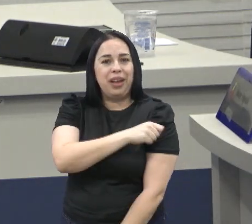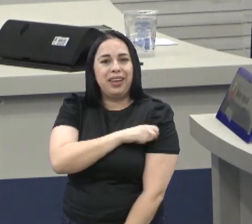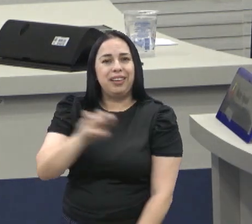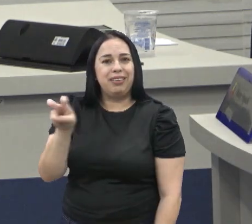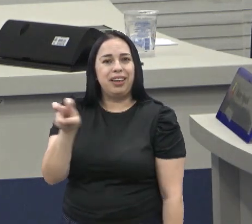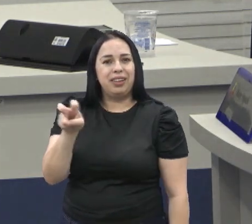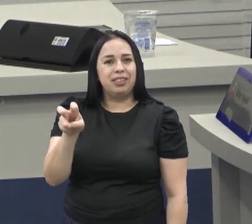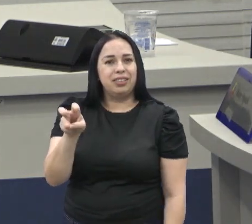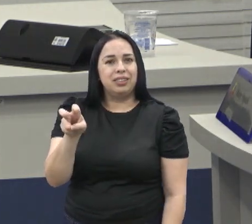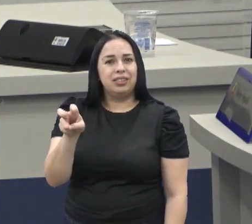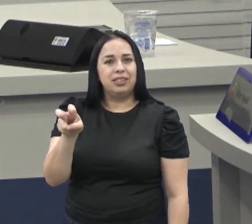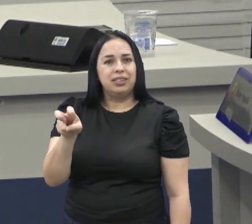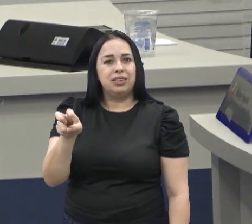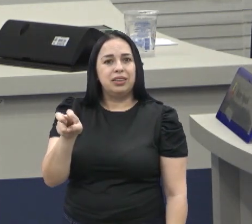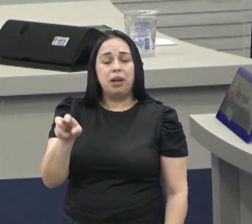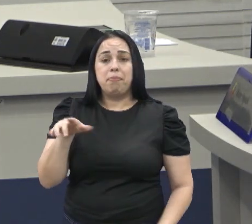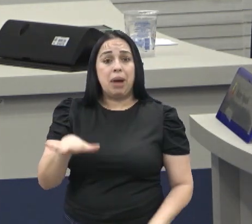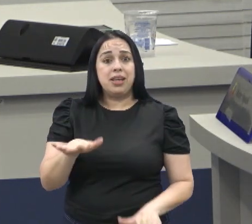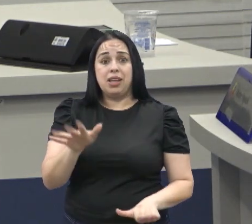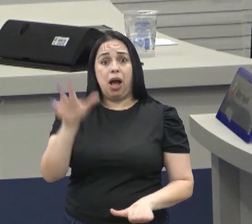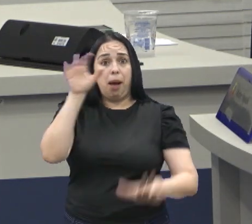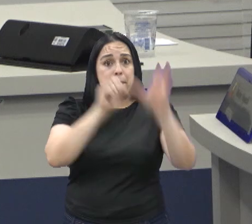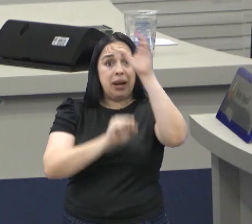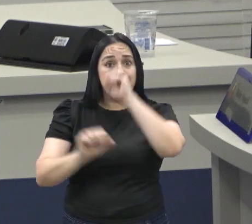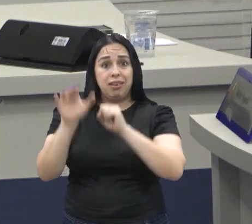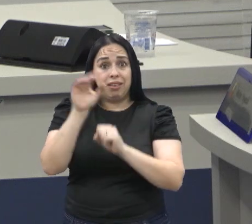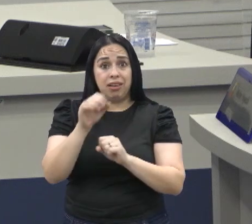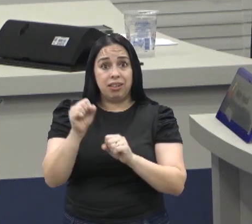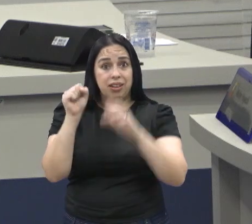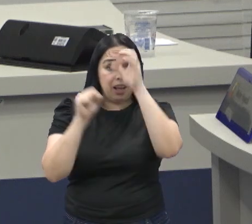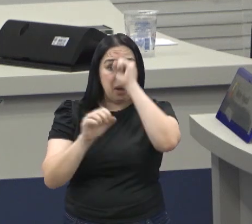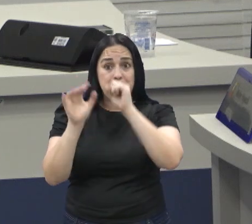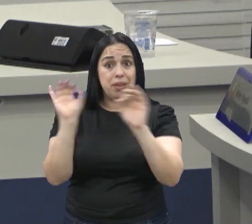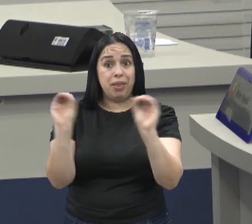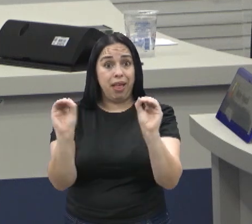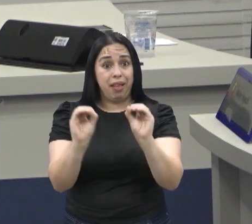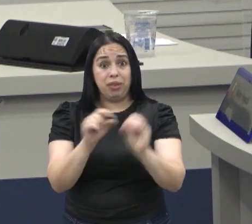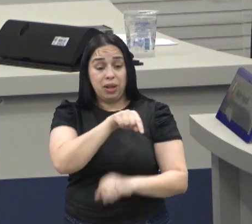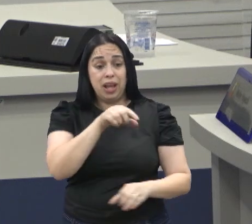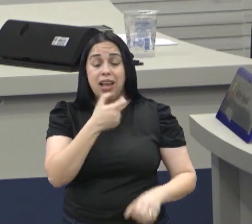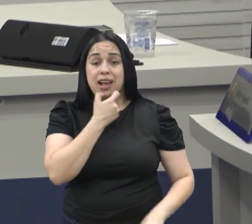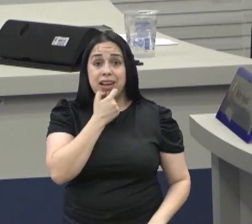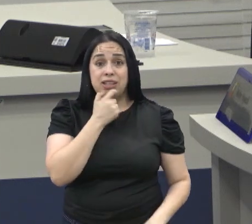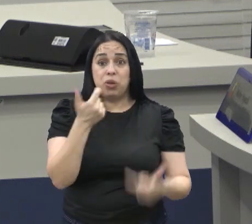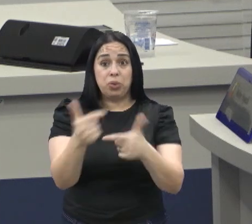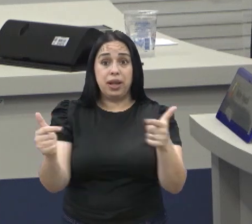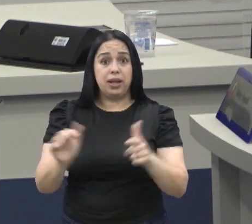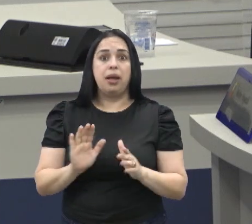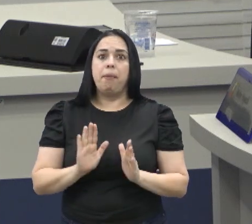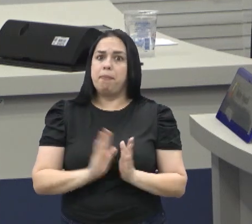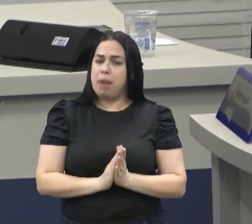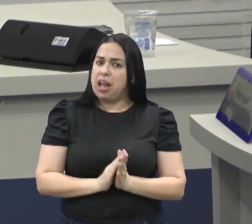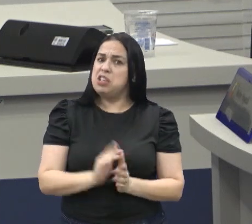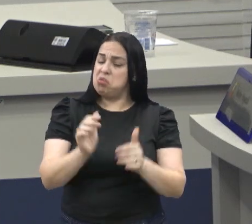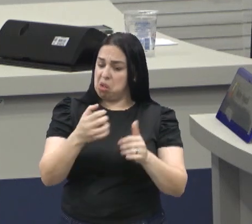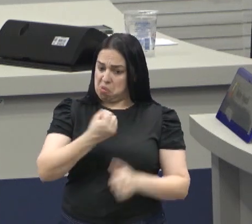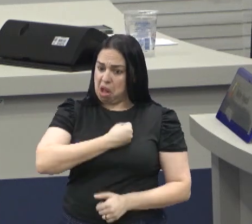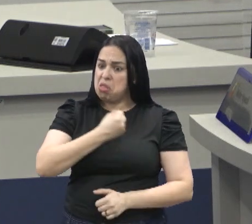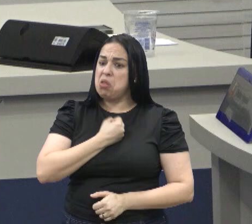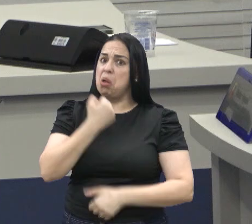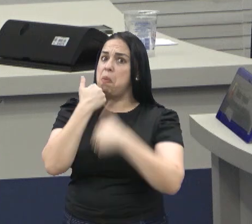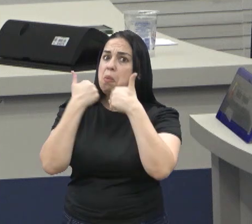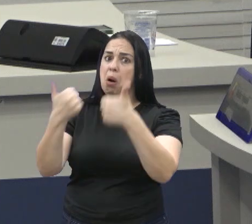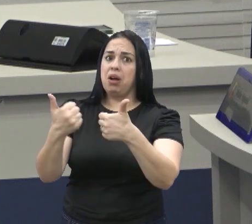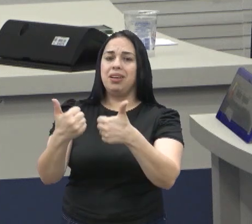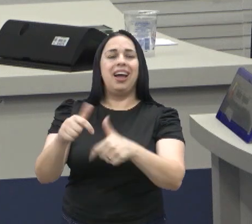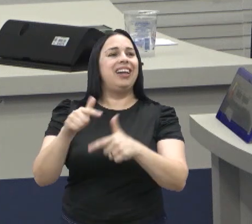Deram nota para a criança da 5ª série em inglês, sendo que não tinha tido nenhuma nota. Só que deram nota muito boa. Aí ficou todo